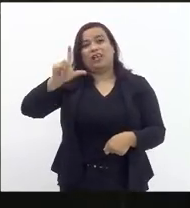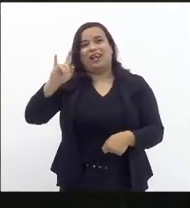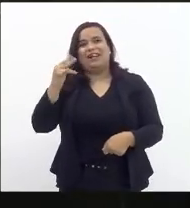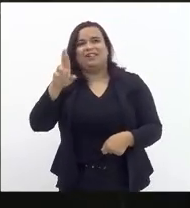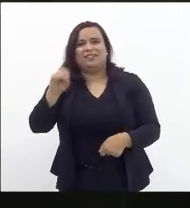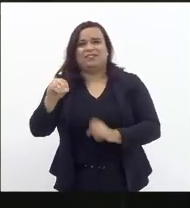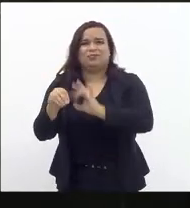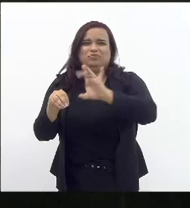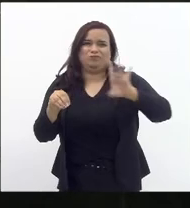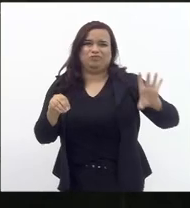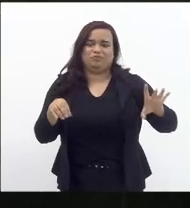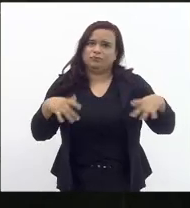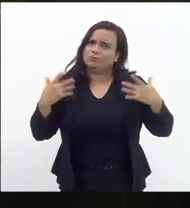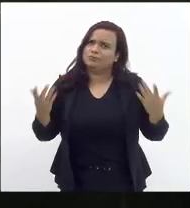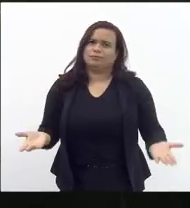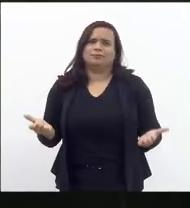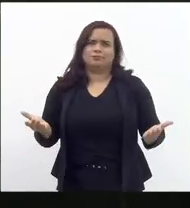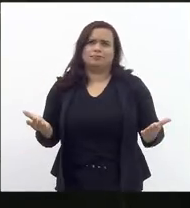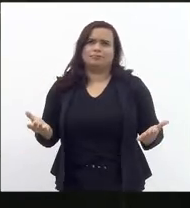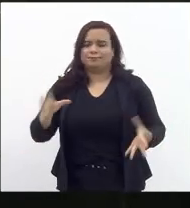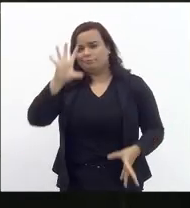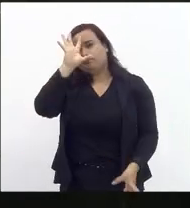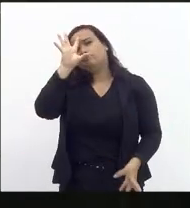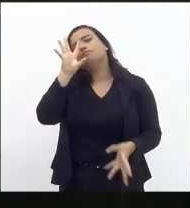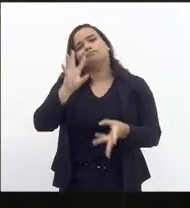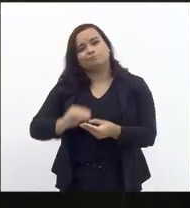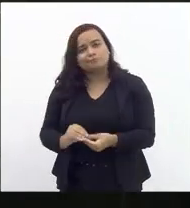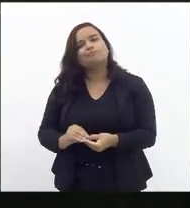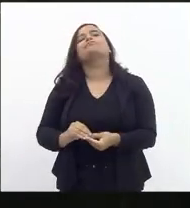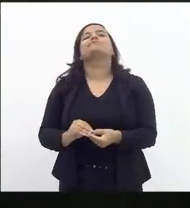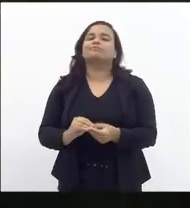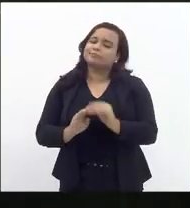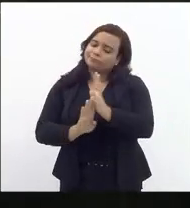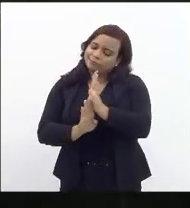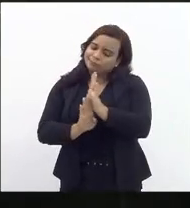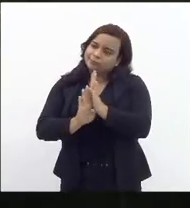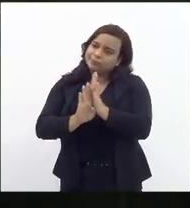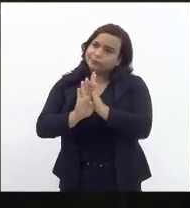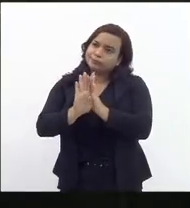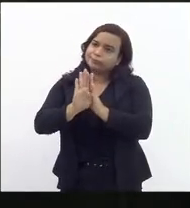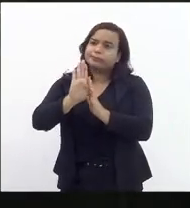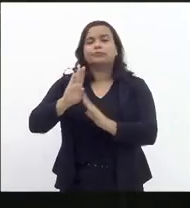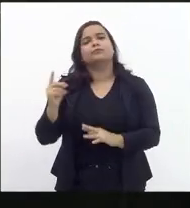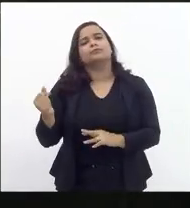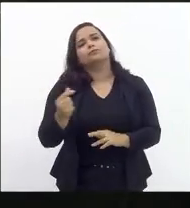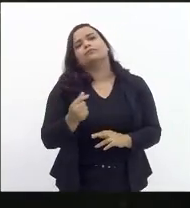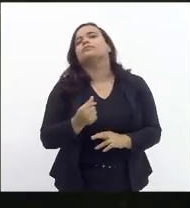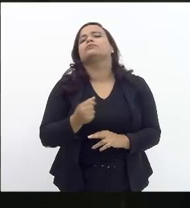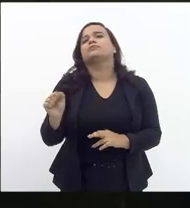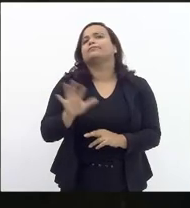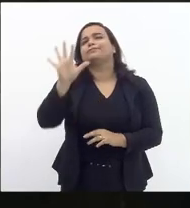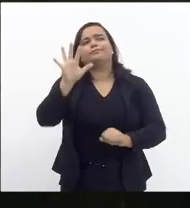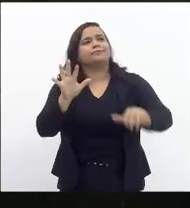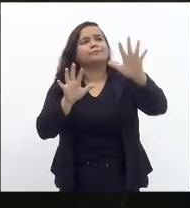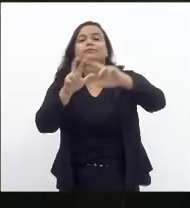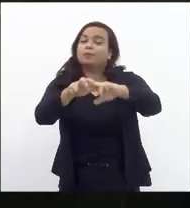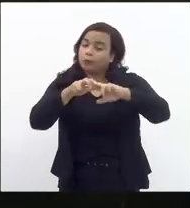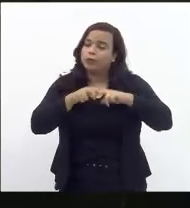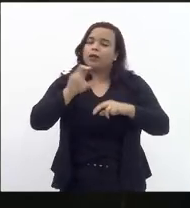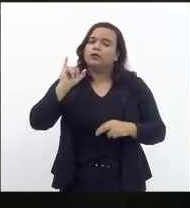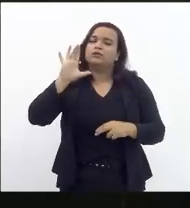Então, isso explica, né, a projeção de crescimento do